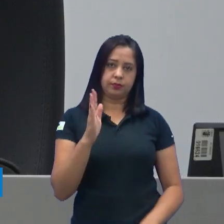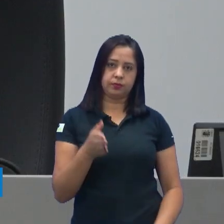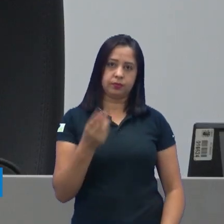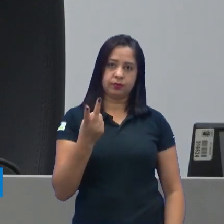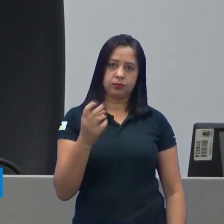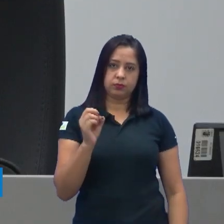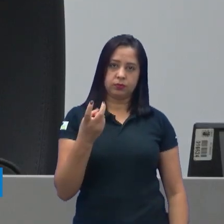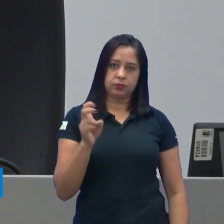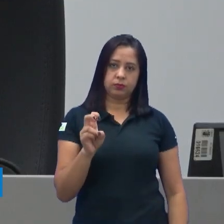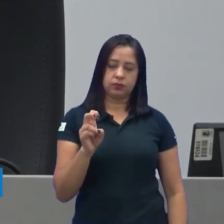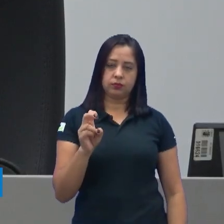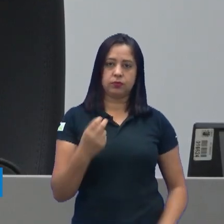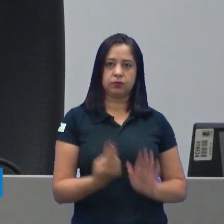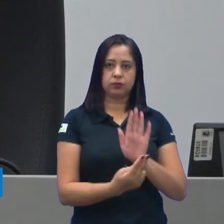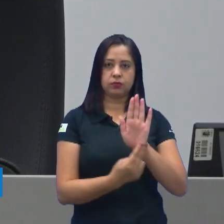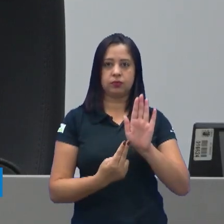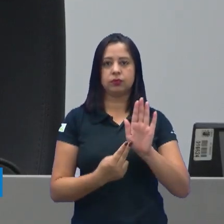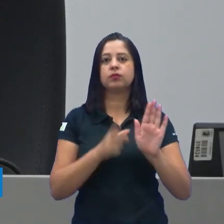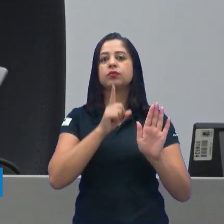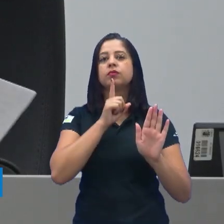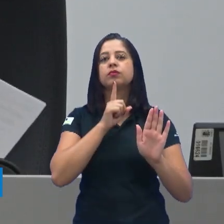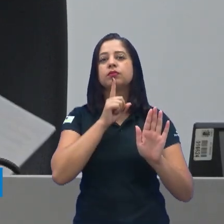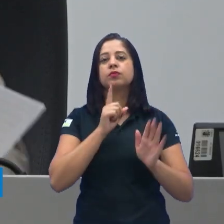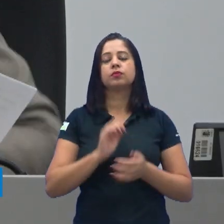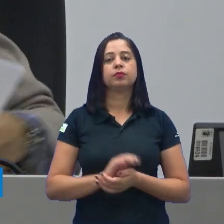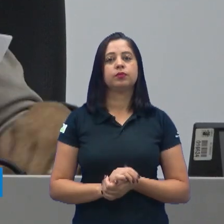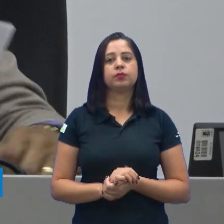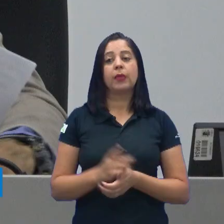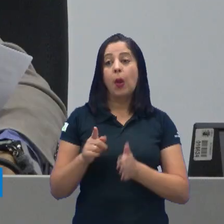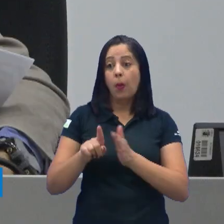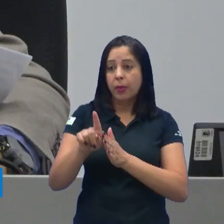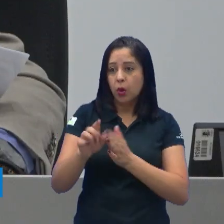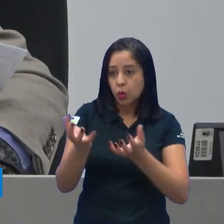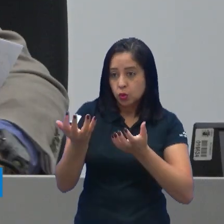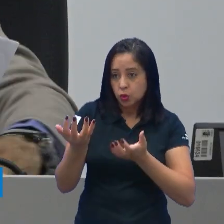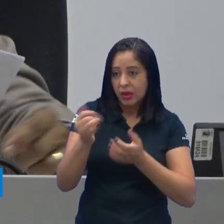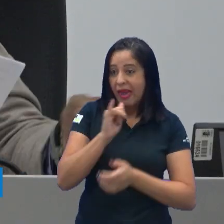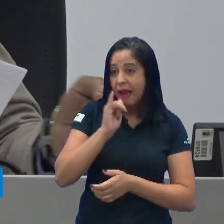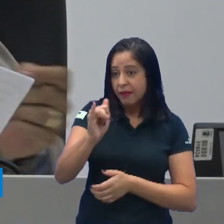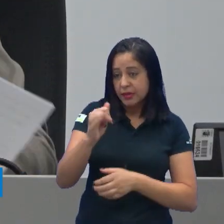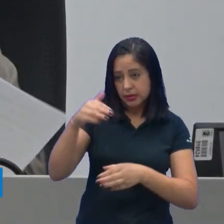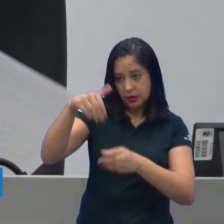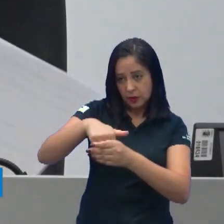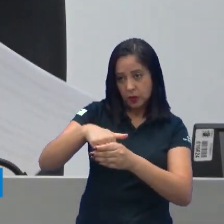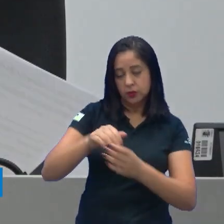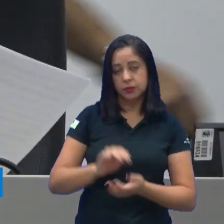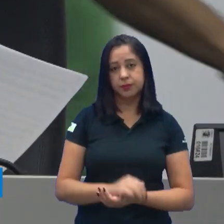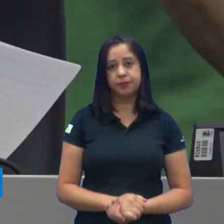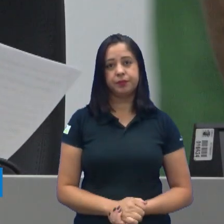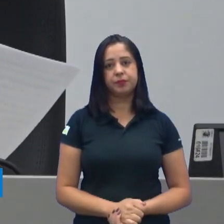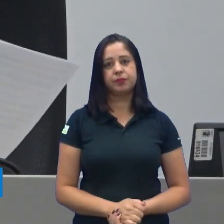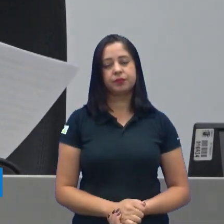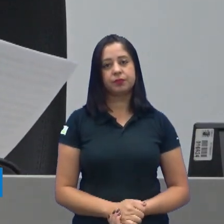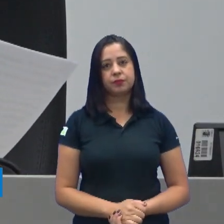3864/2025, autoria do vereador Sérgio Camargo. Consulta a liderança se deseja caminhar ao voto.